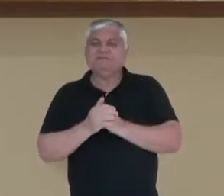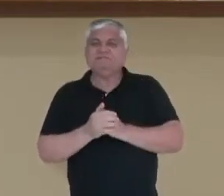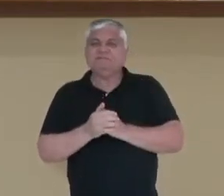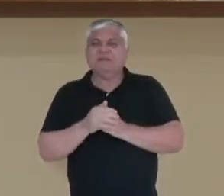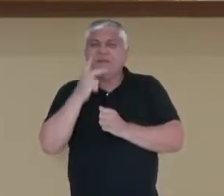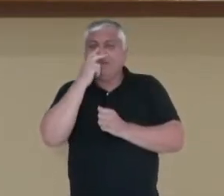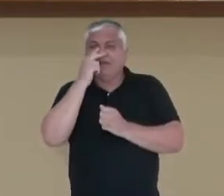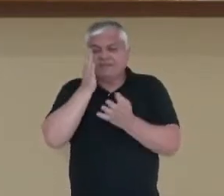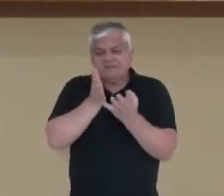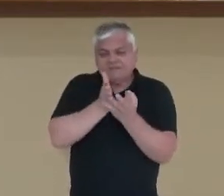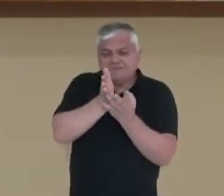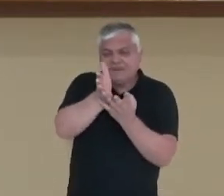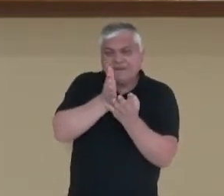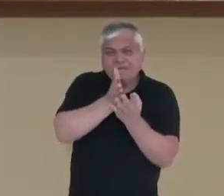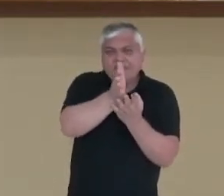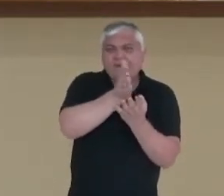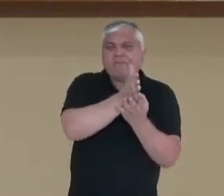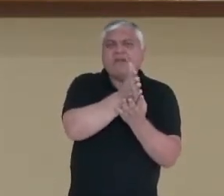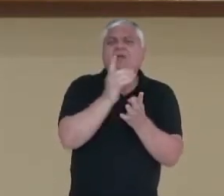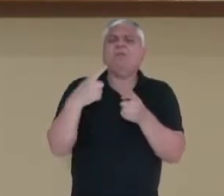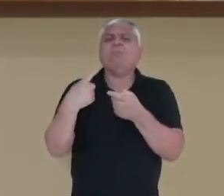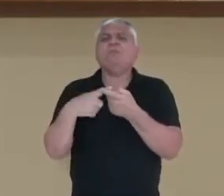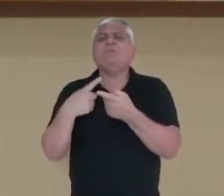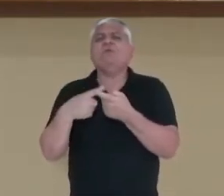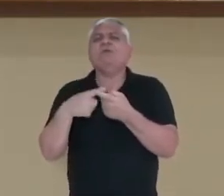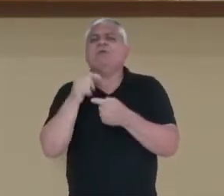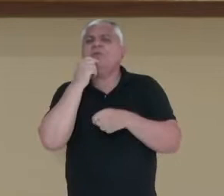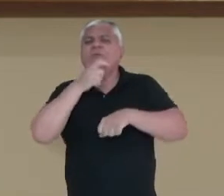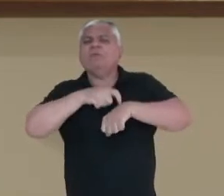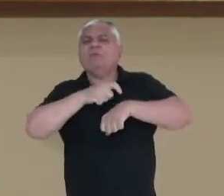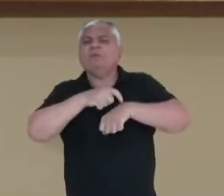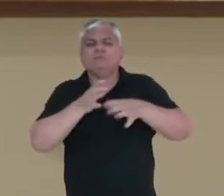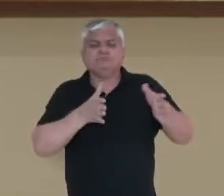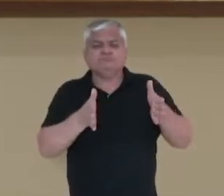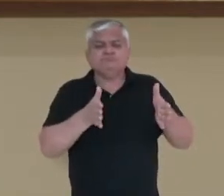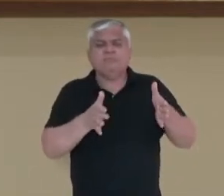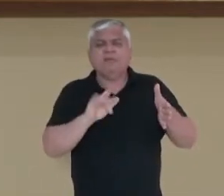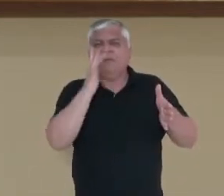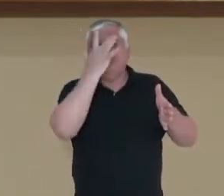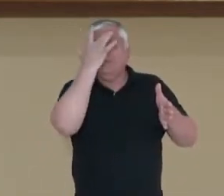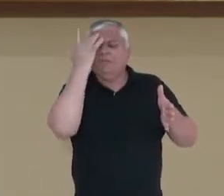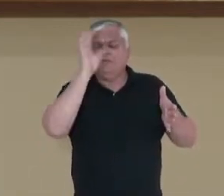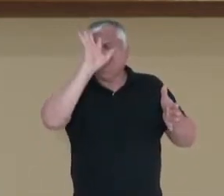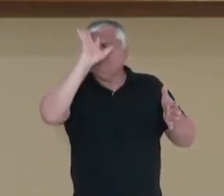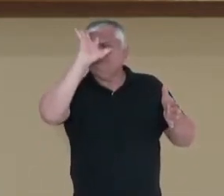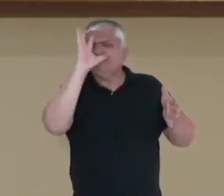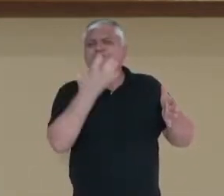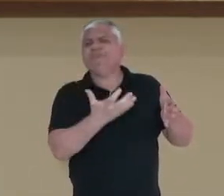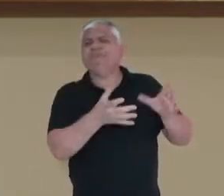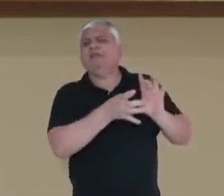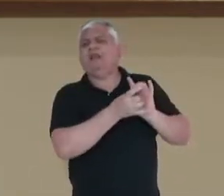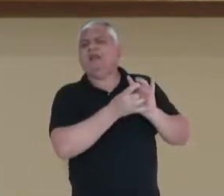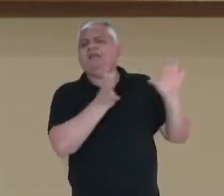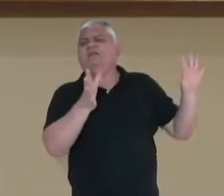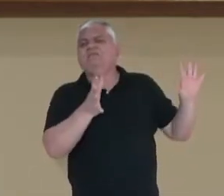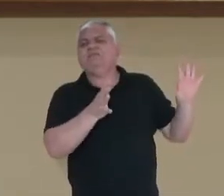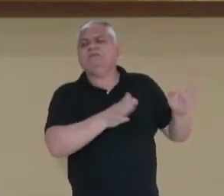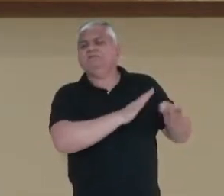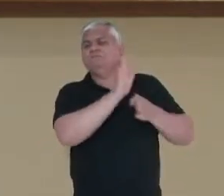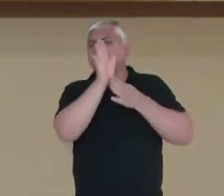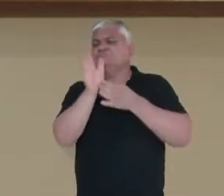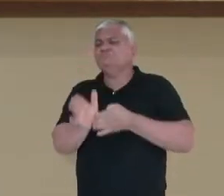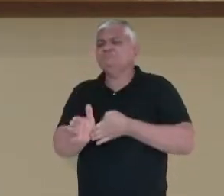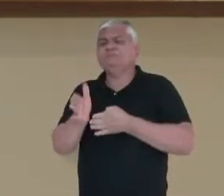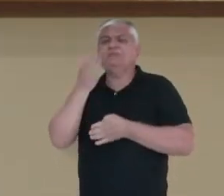direcionamento sobre por que que em determinado momento as pessoas deixaram a sua liberdade de lado e